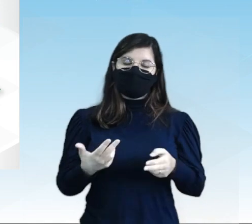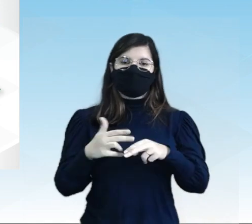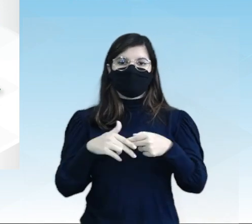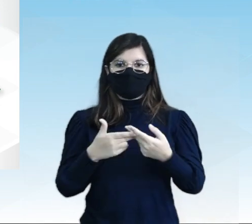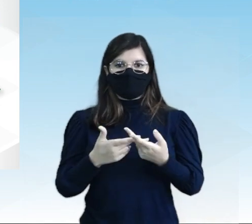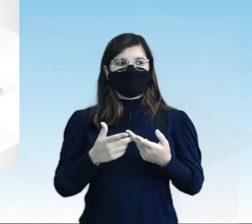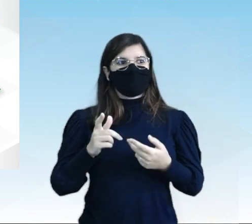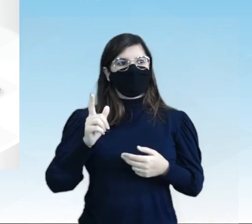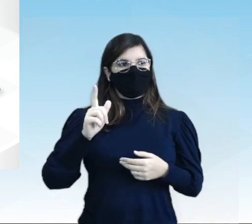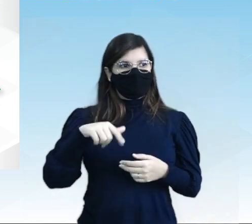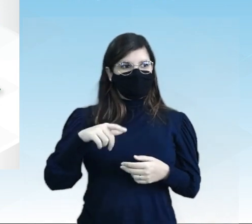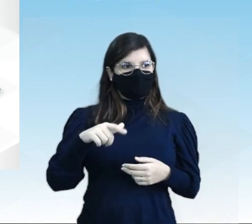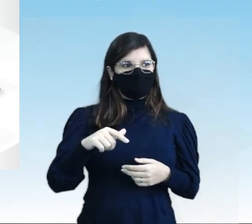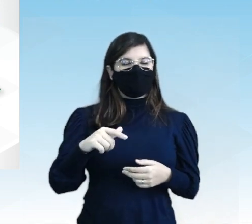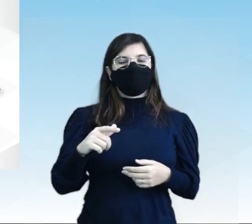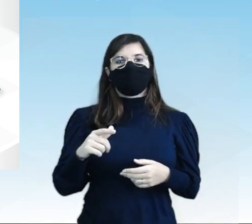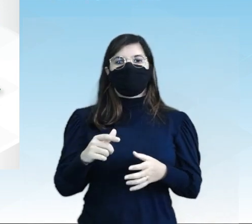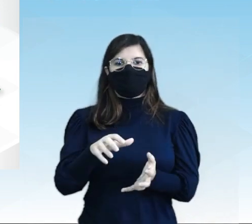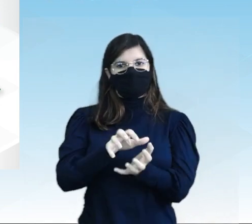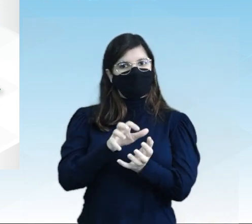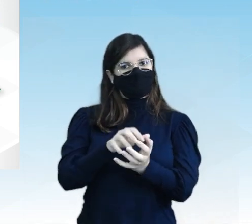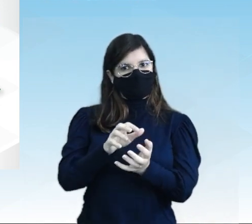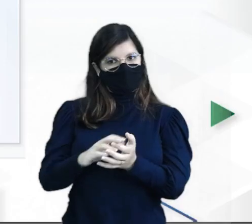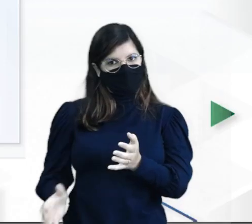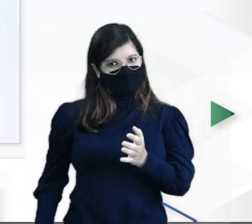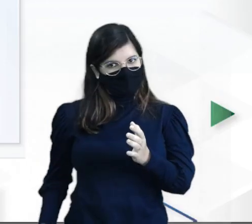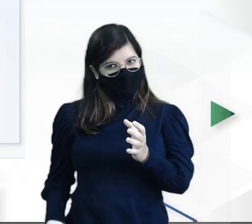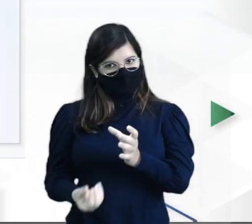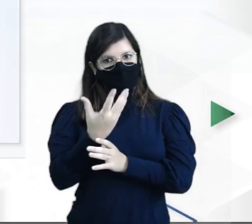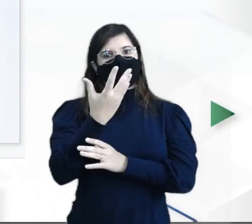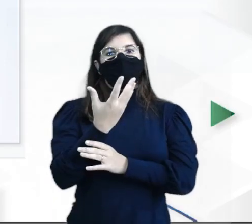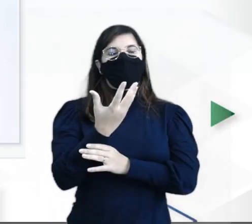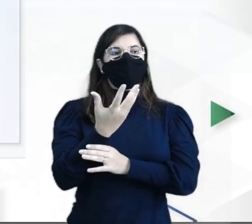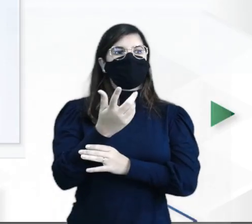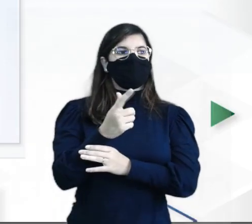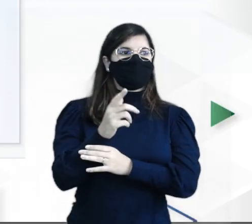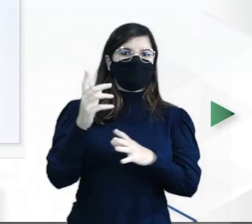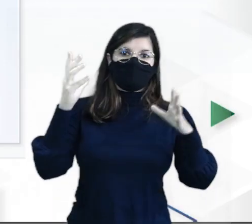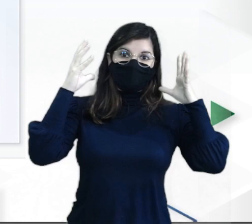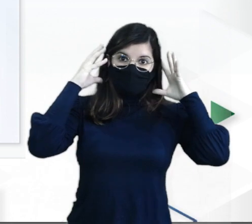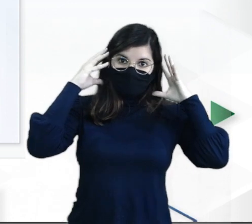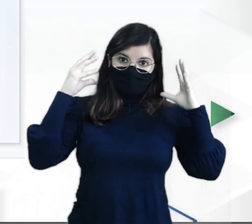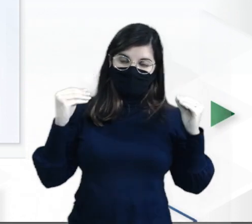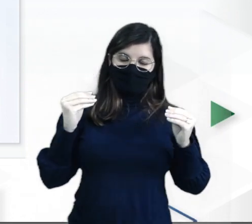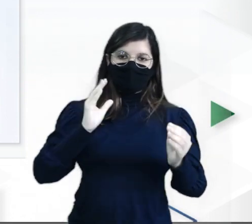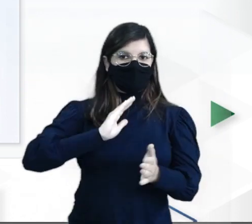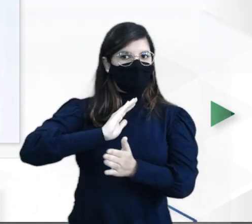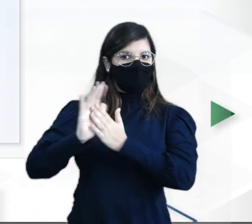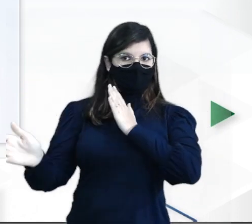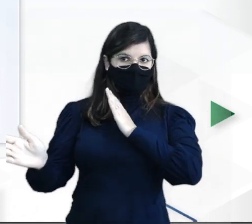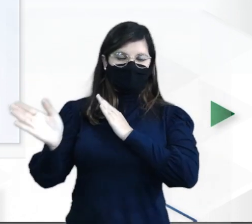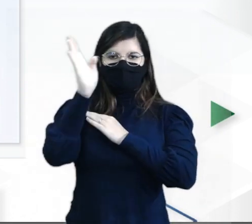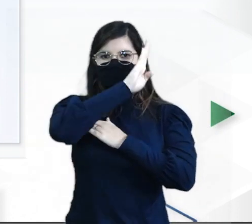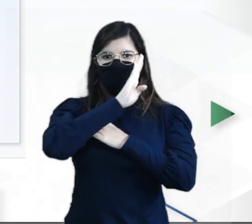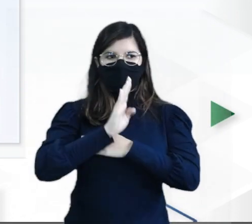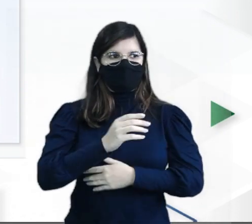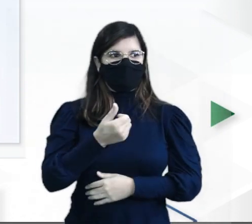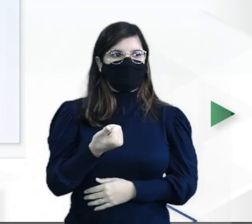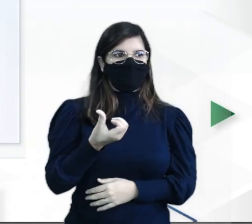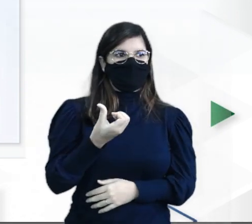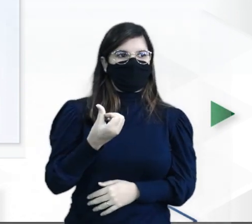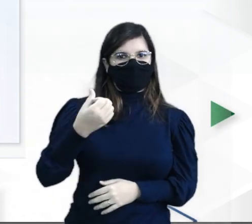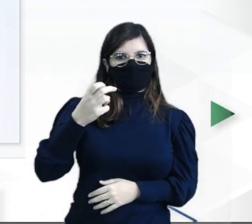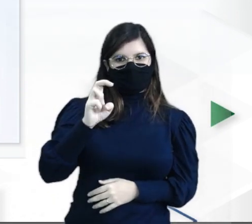a ressurreição e aí os holandeses saem do Brasil né em 1654